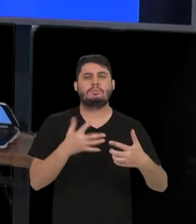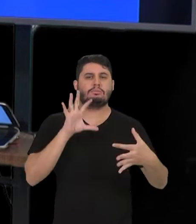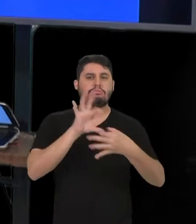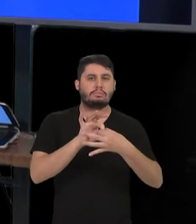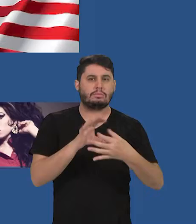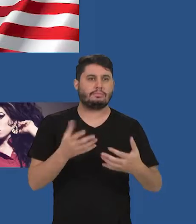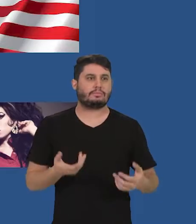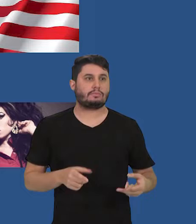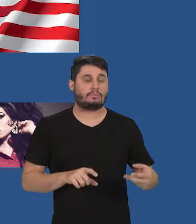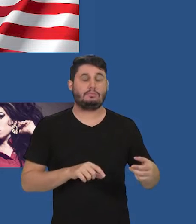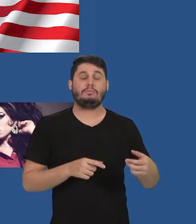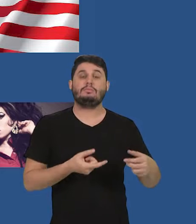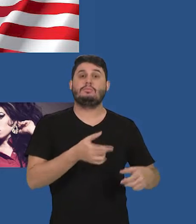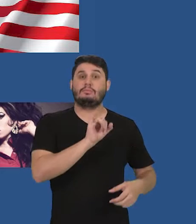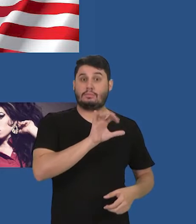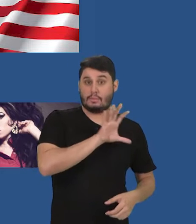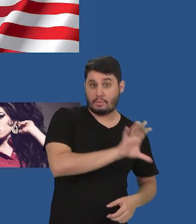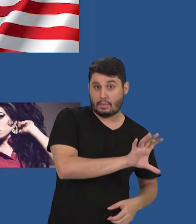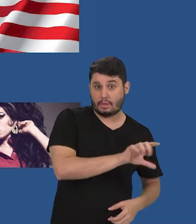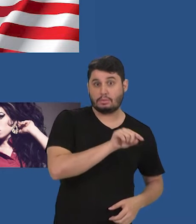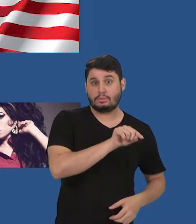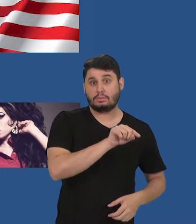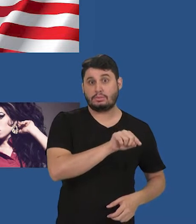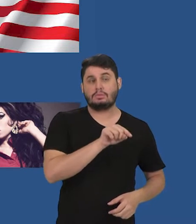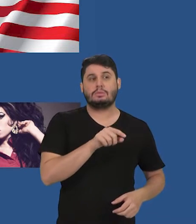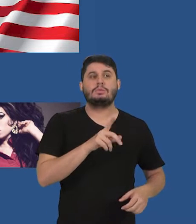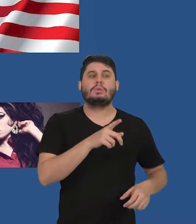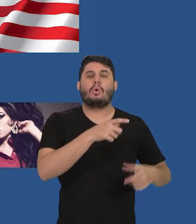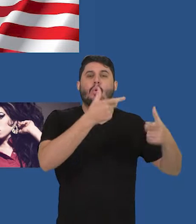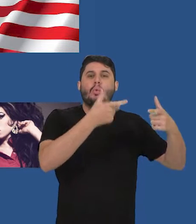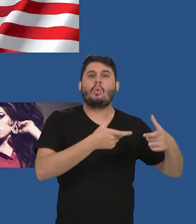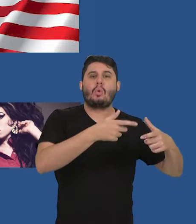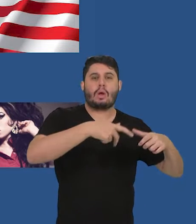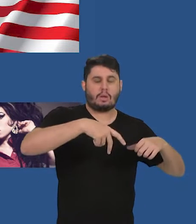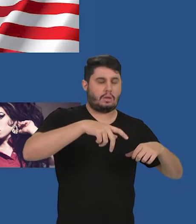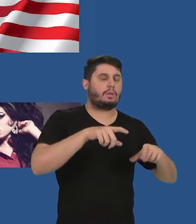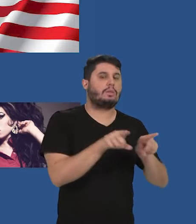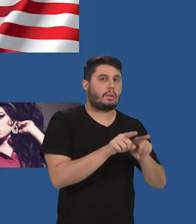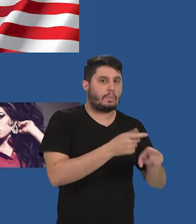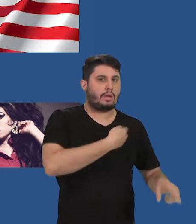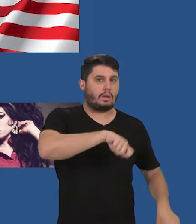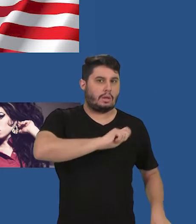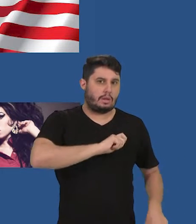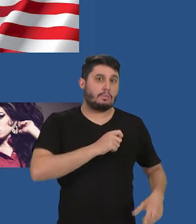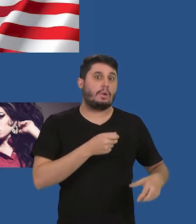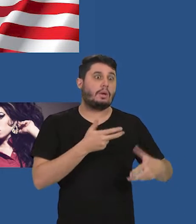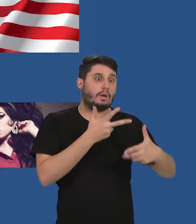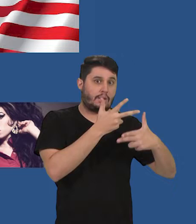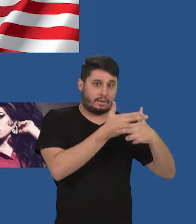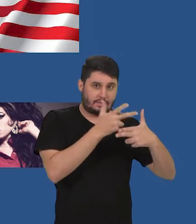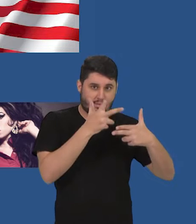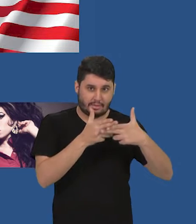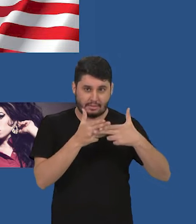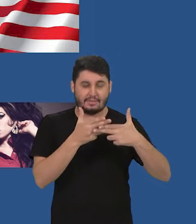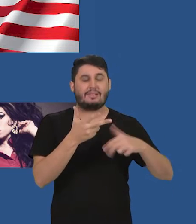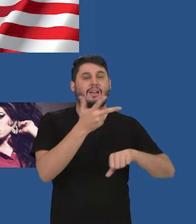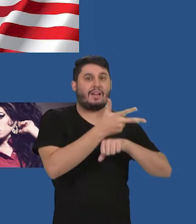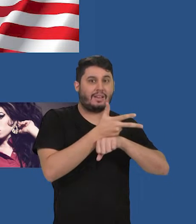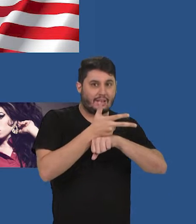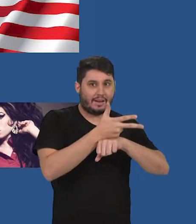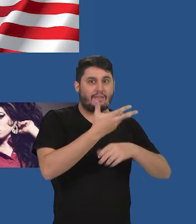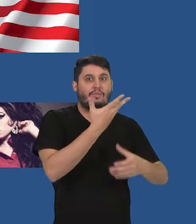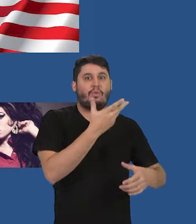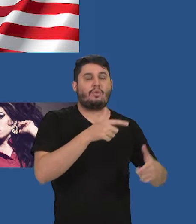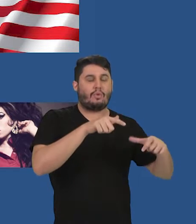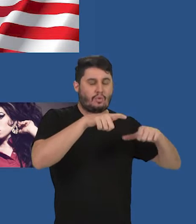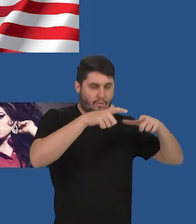aparece outra imagem que está associada diretamente à Espanha, embora essa série tenha sido gravada na Espanha, mas é a língua que está valendo aqui,